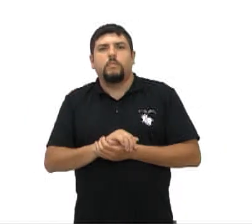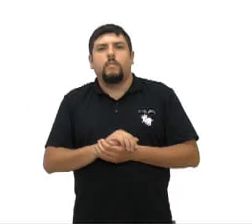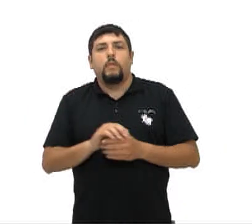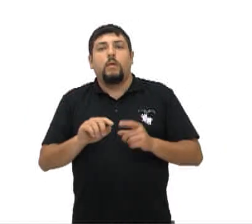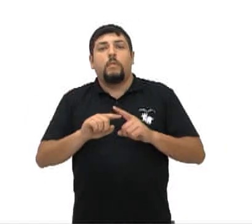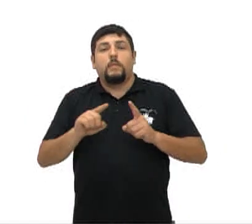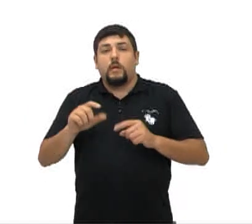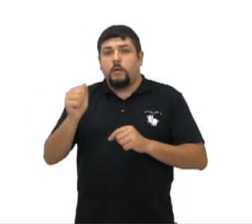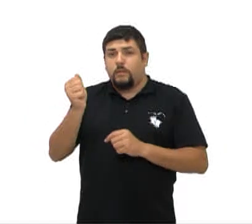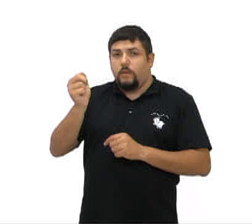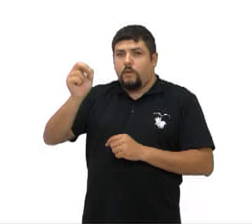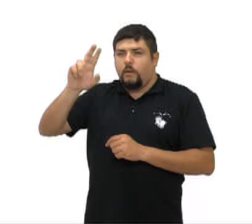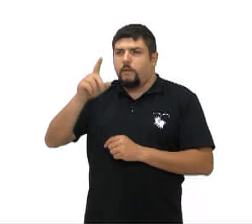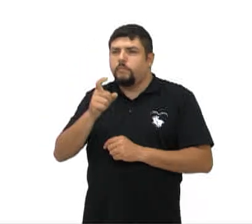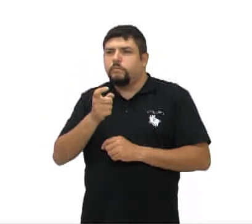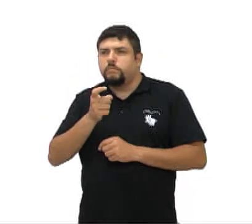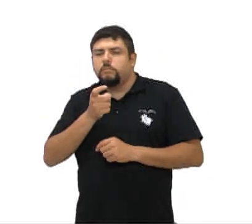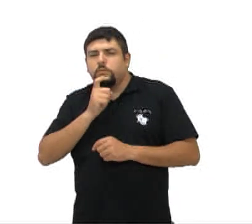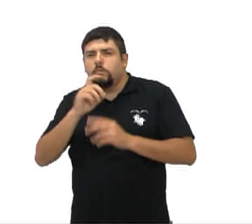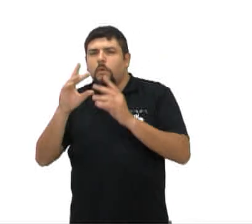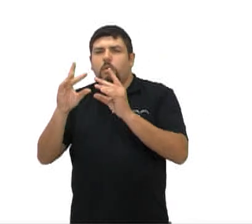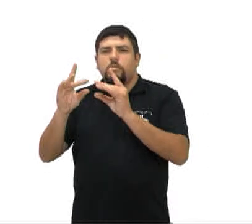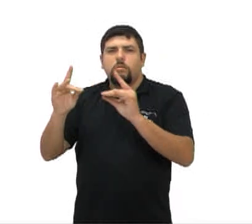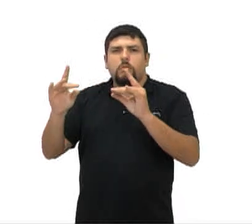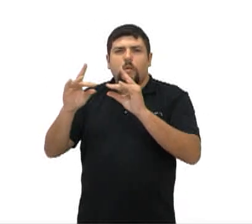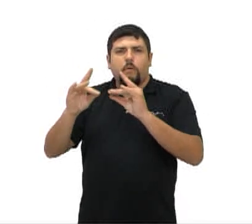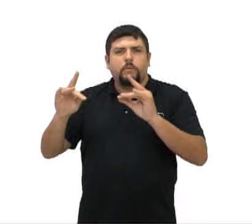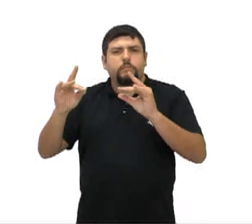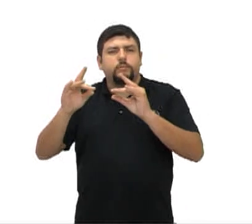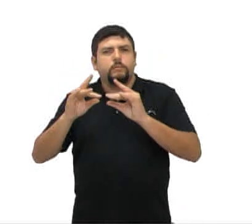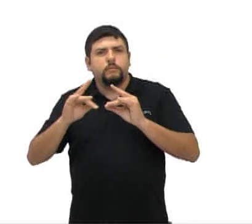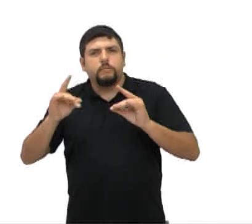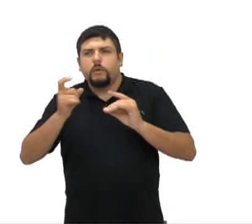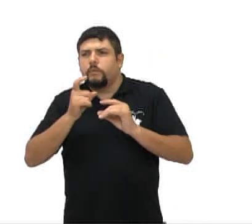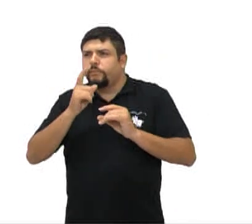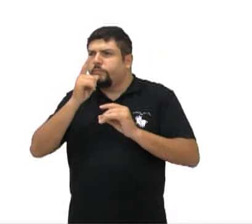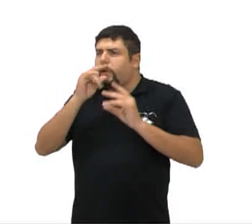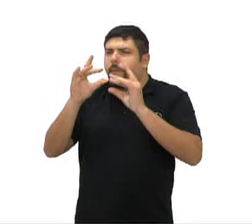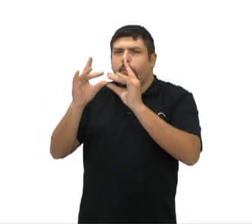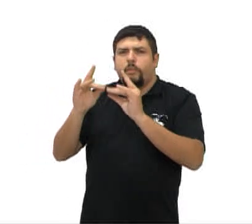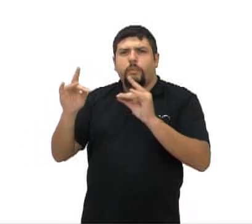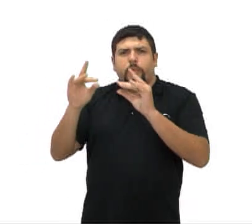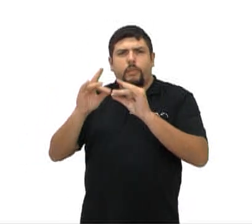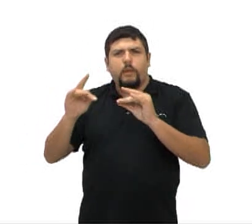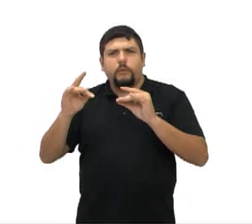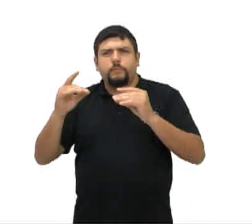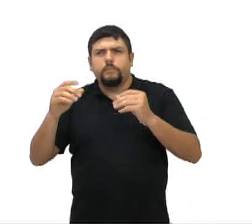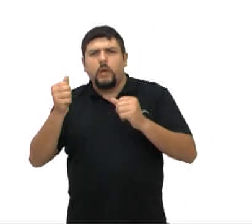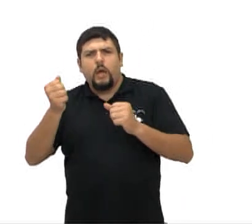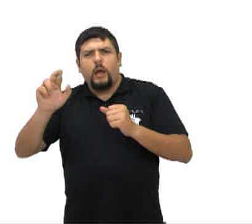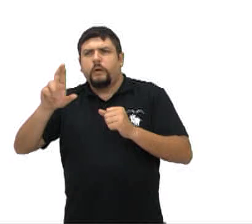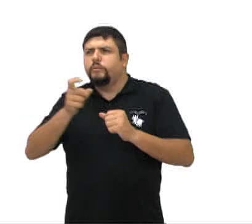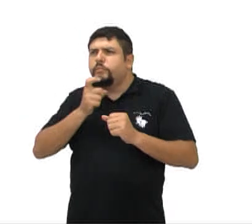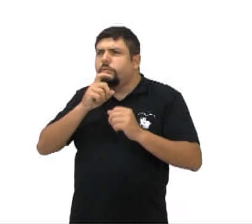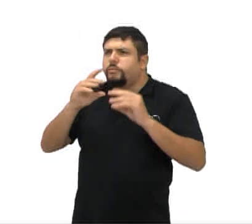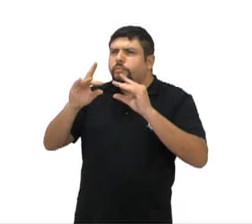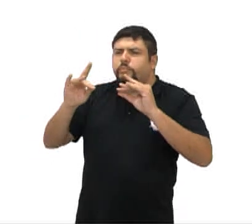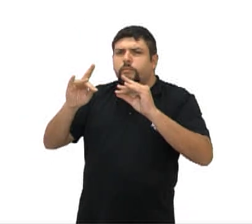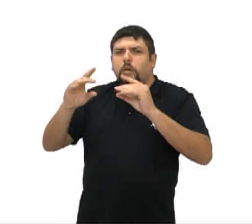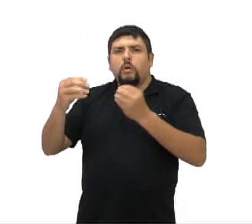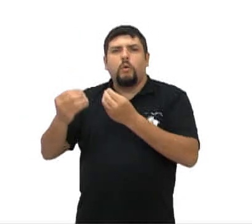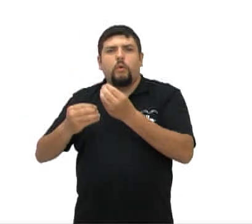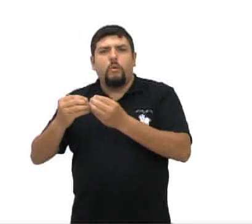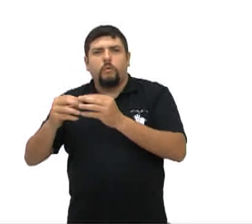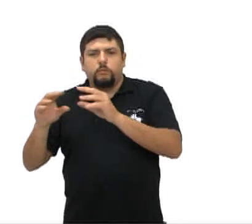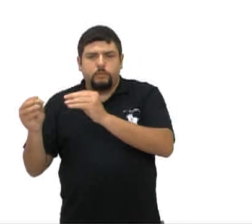o ar fica úmido e ele está saturado com água, ou seja, um ambiente onde eu tenho muita água, o equilíbrio da reação se desloca